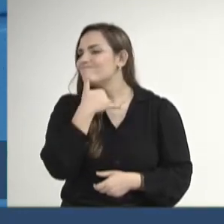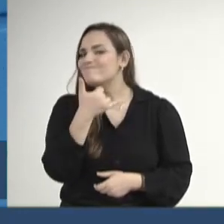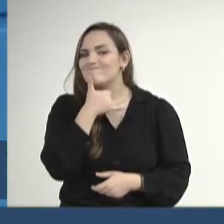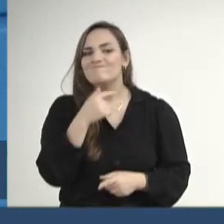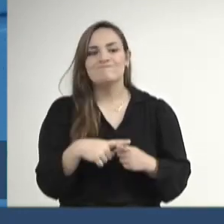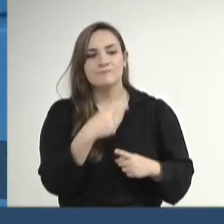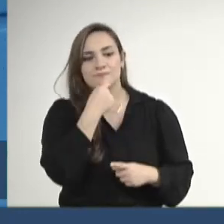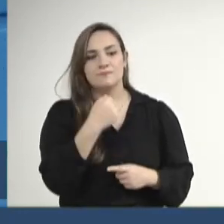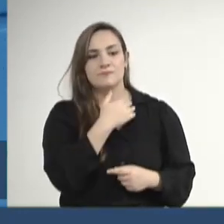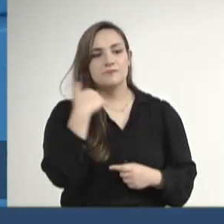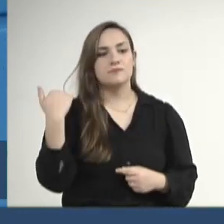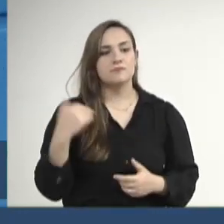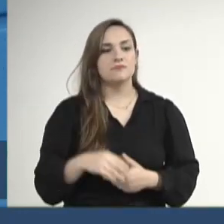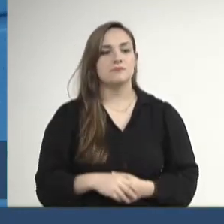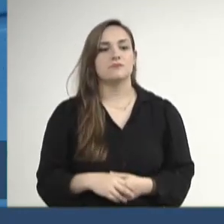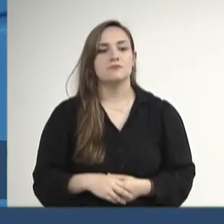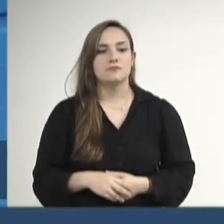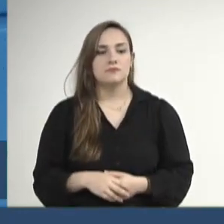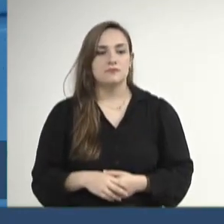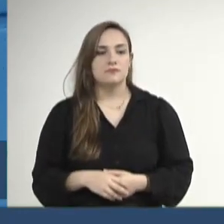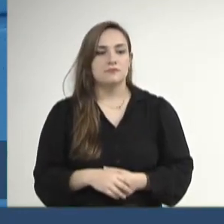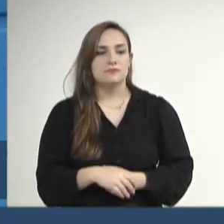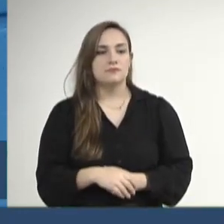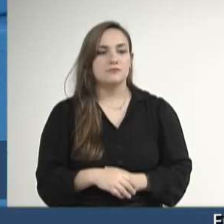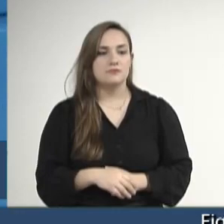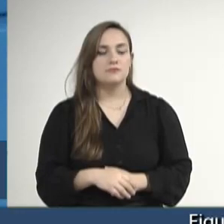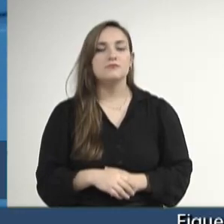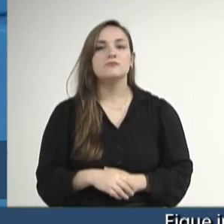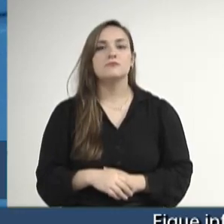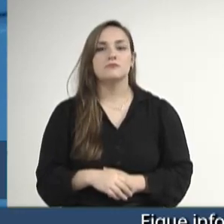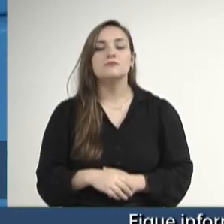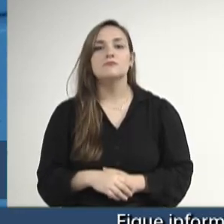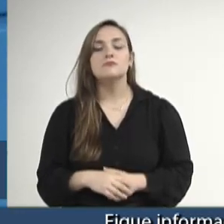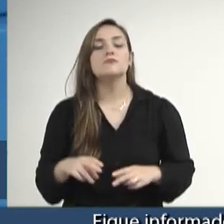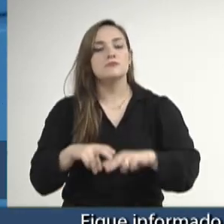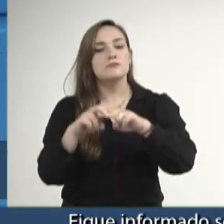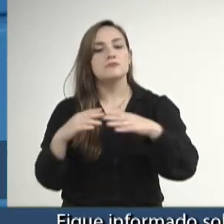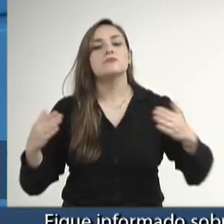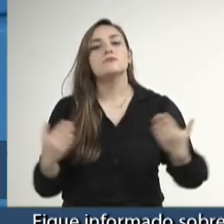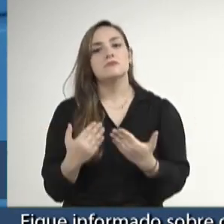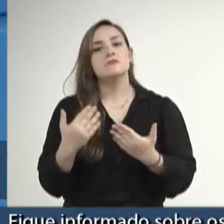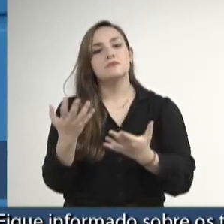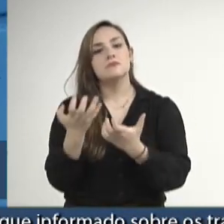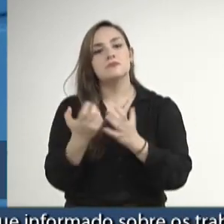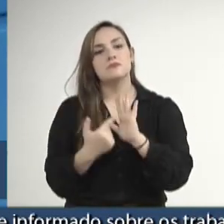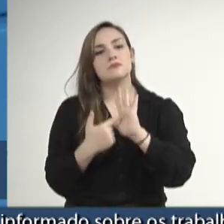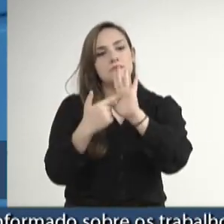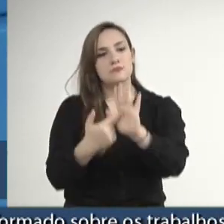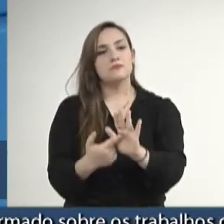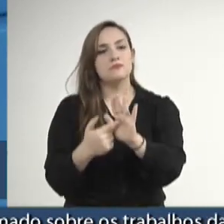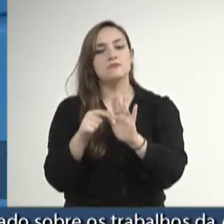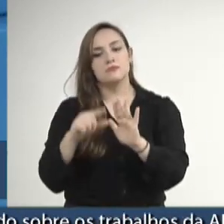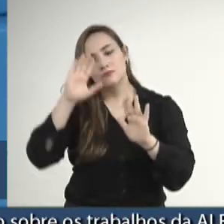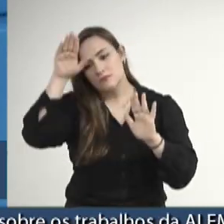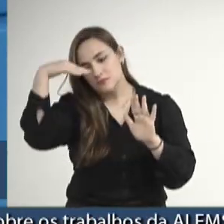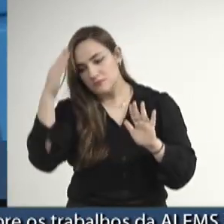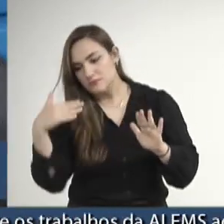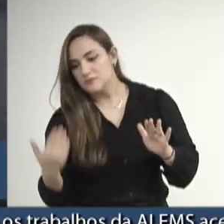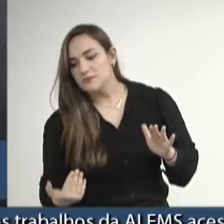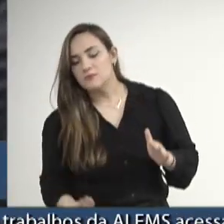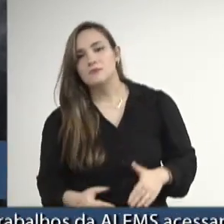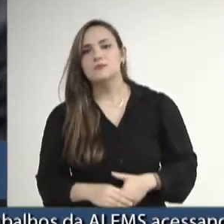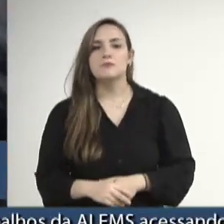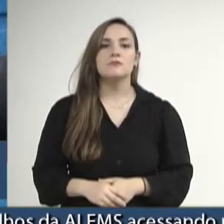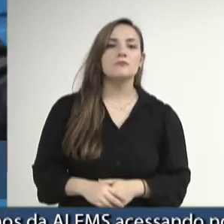que os membros da Assembleia Legislativa de Mato Grosso do Sul apresentam esta homenagem